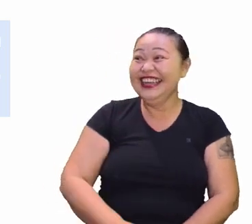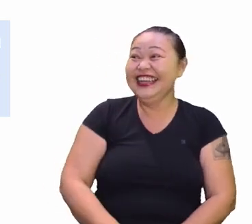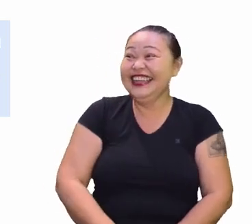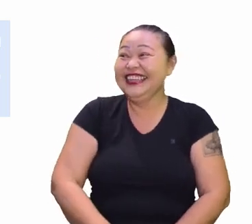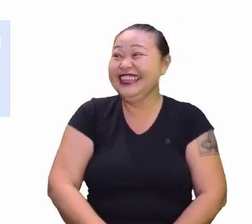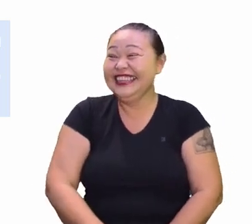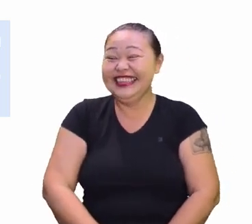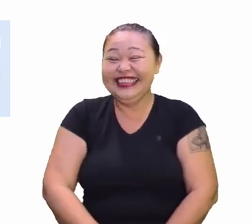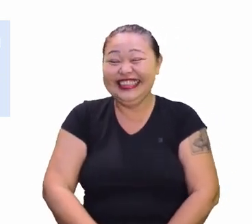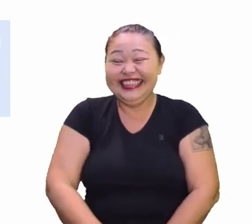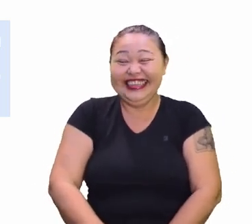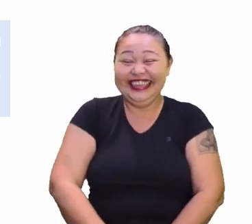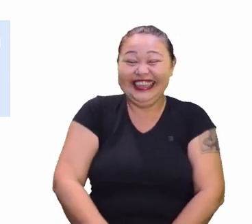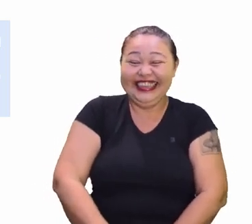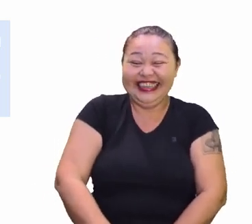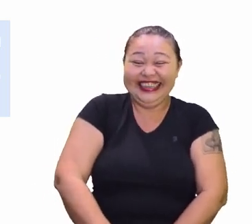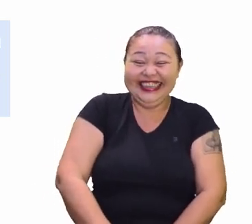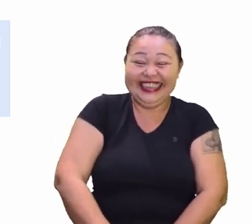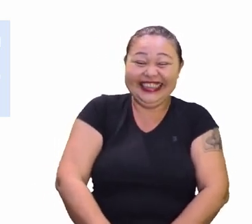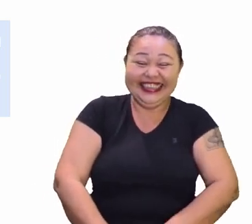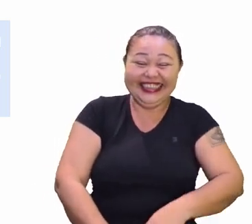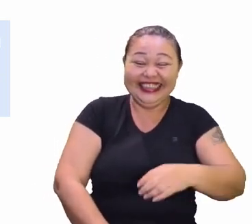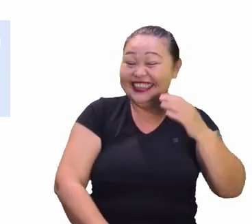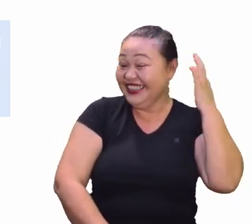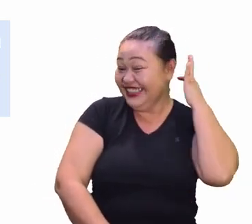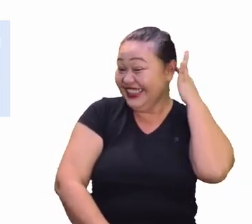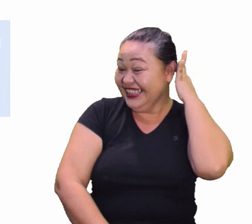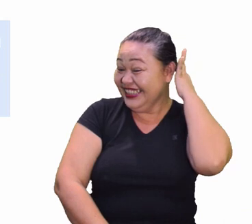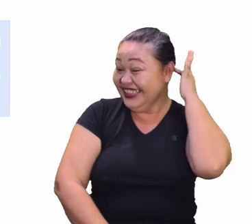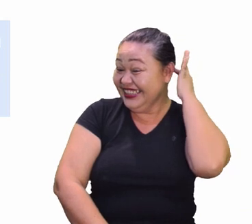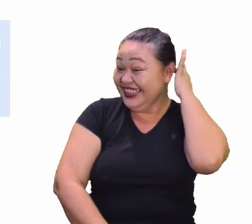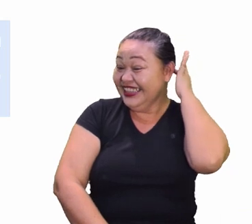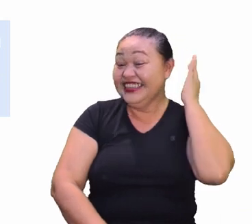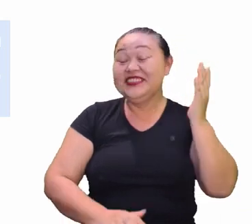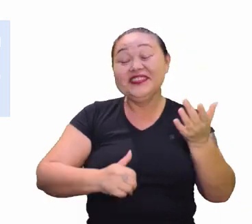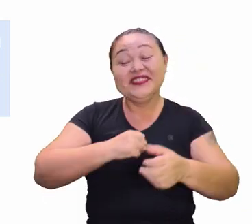Japaí. Então, Rogério,